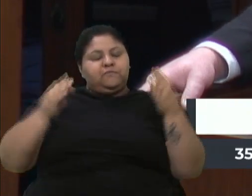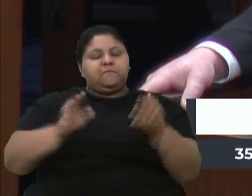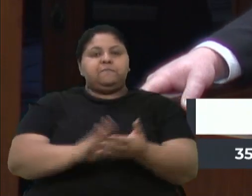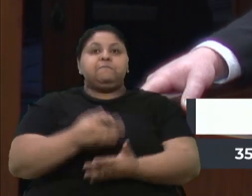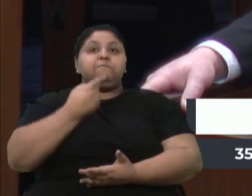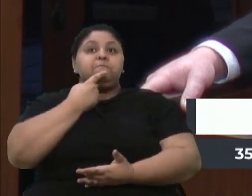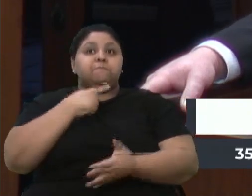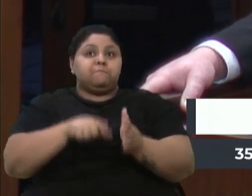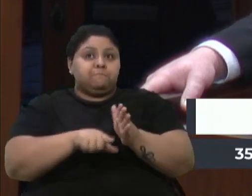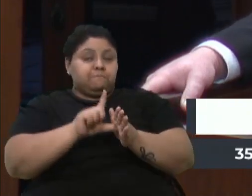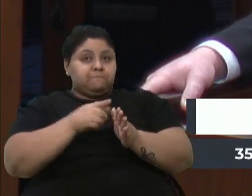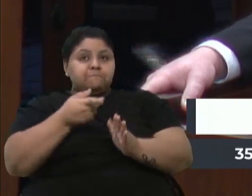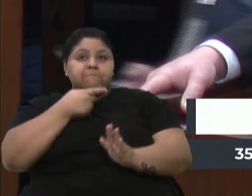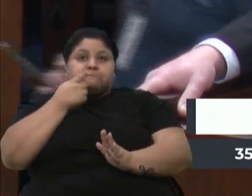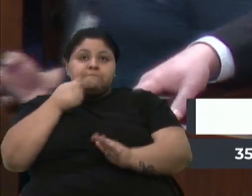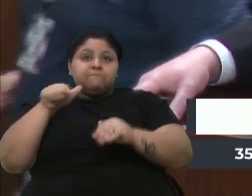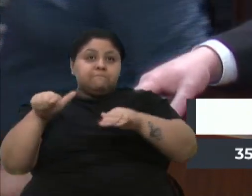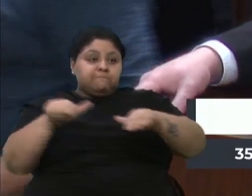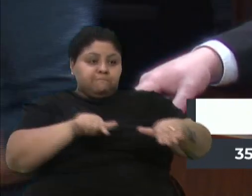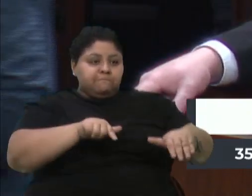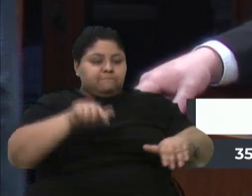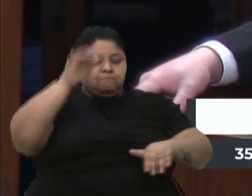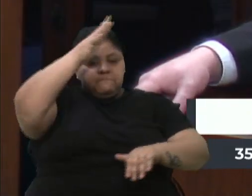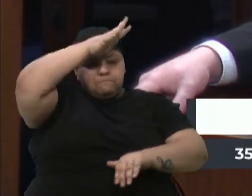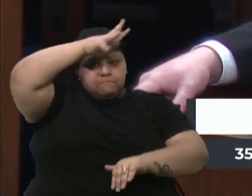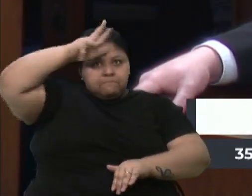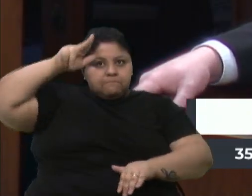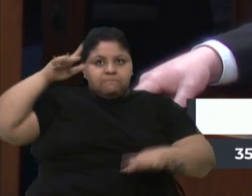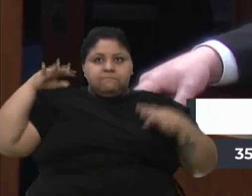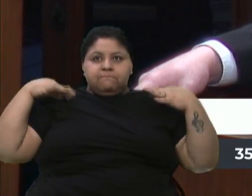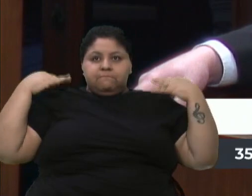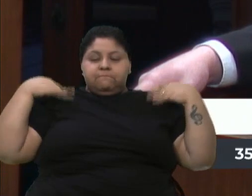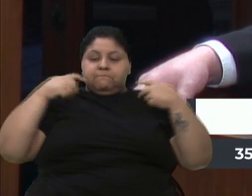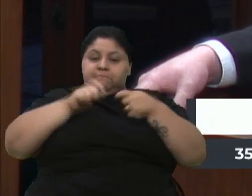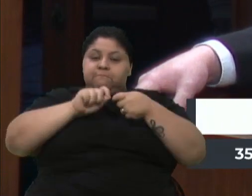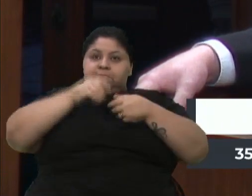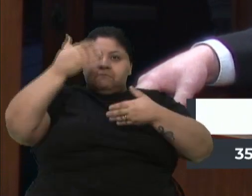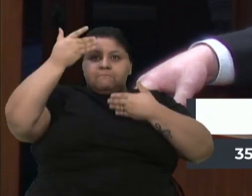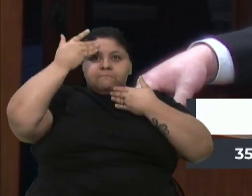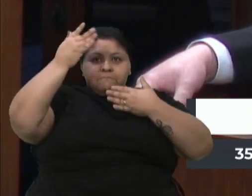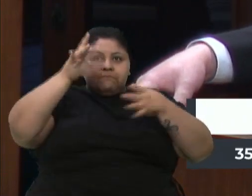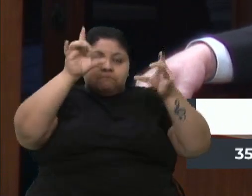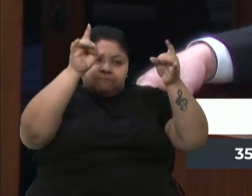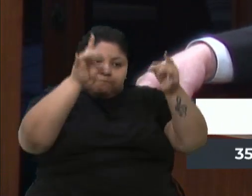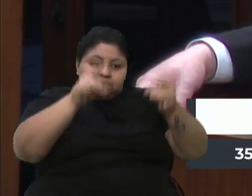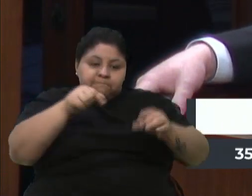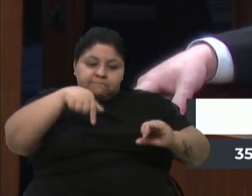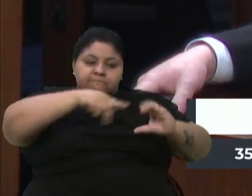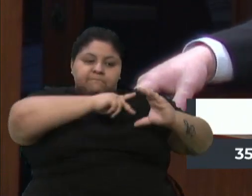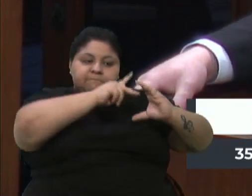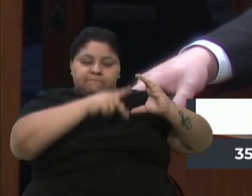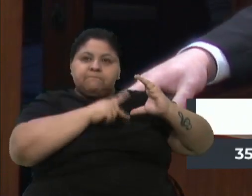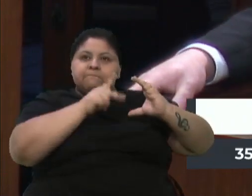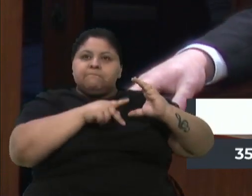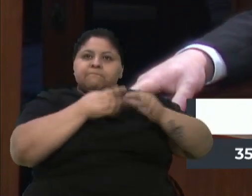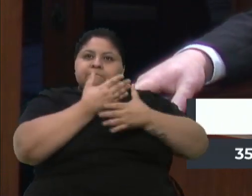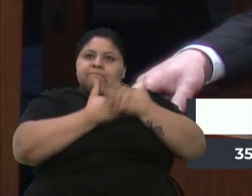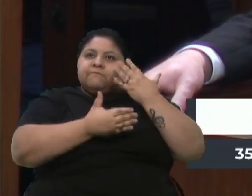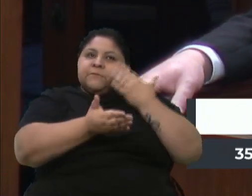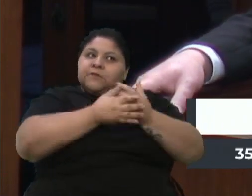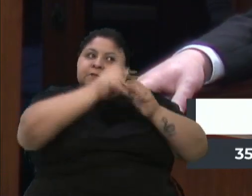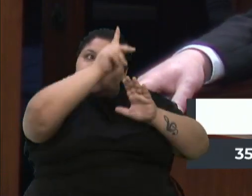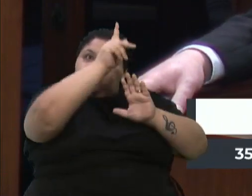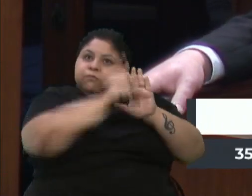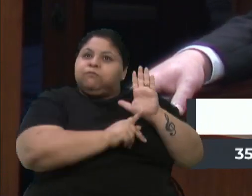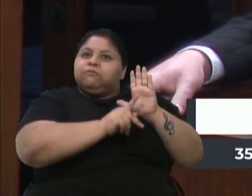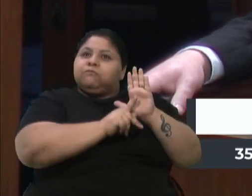da Semana Municipal do Turismo, de fazer um agradecimento muito especial aqui à Câmara de Vereadores, que todos os projetos